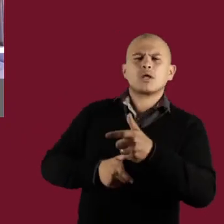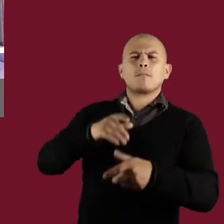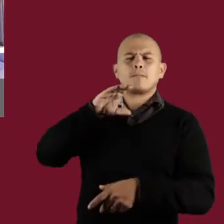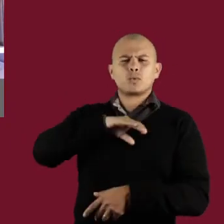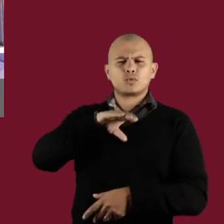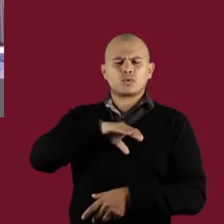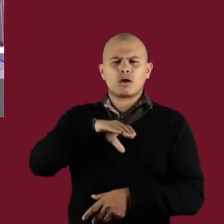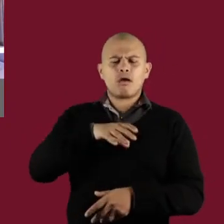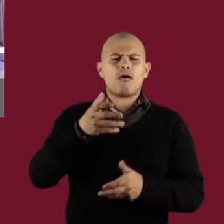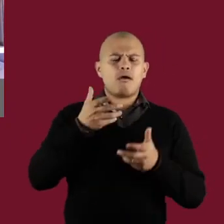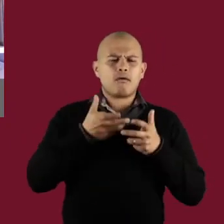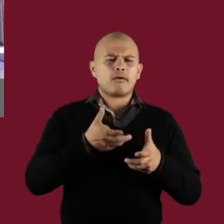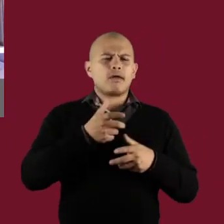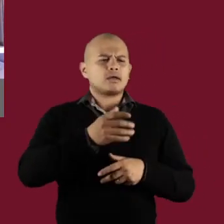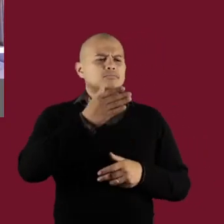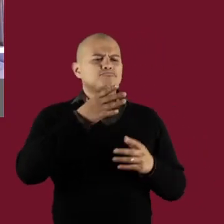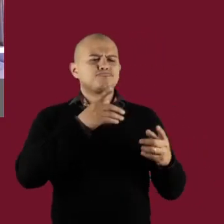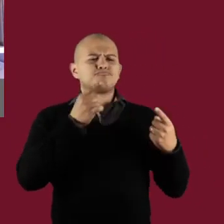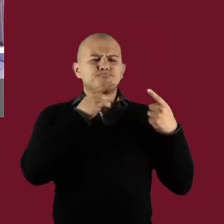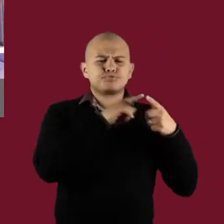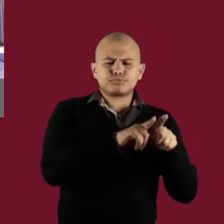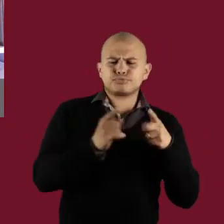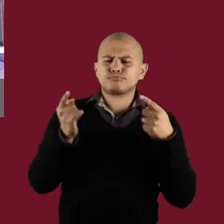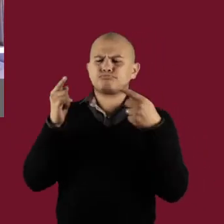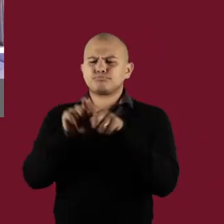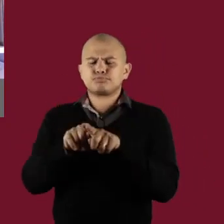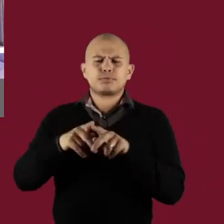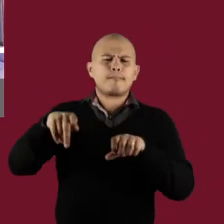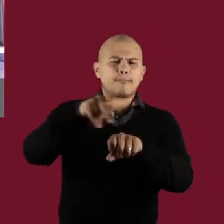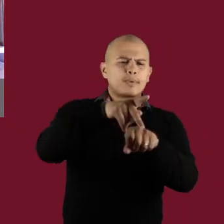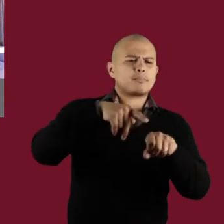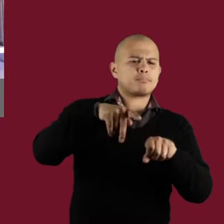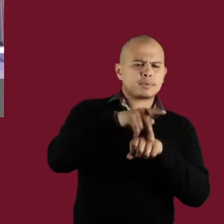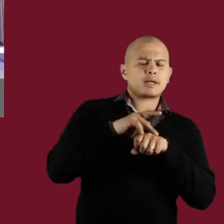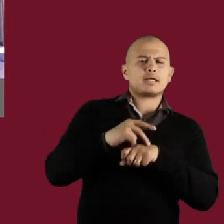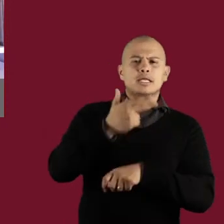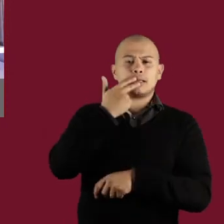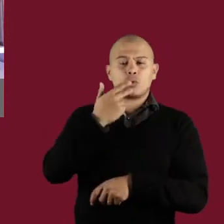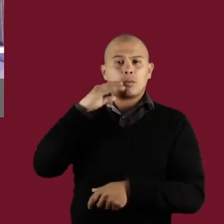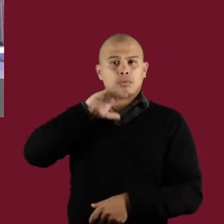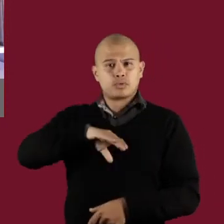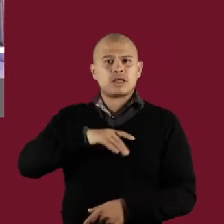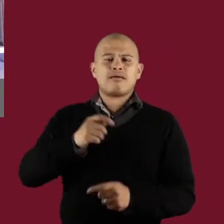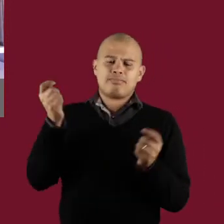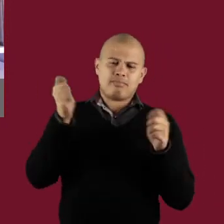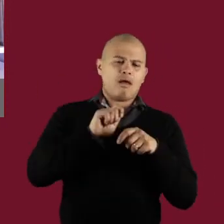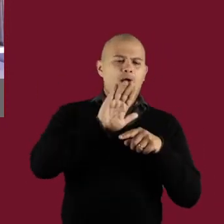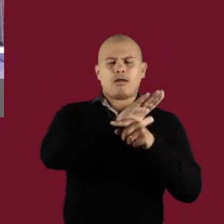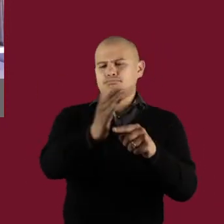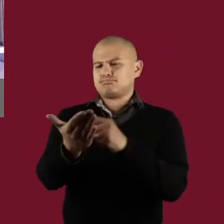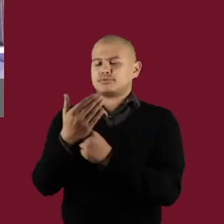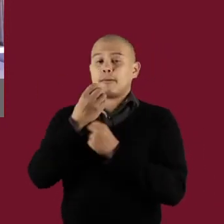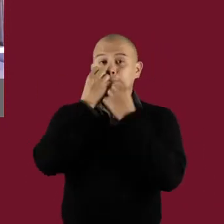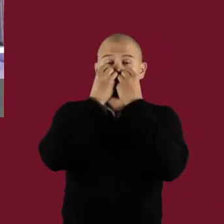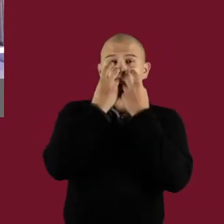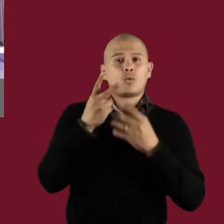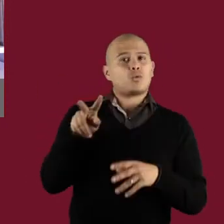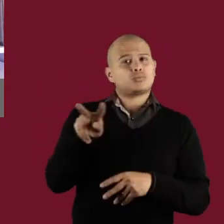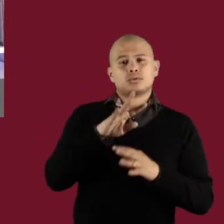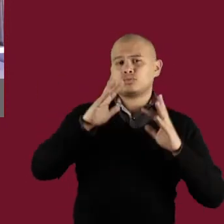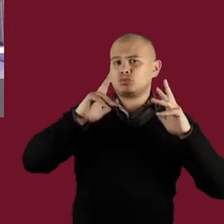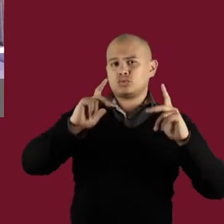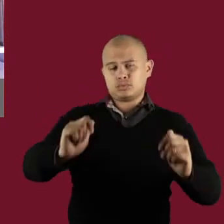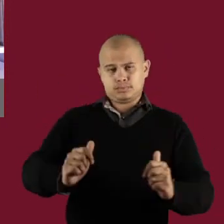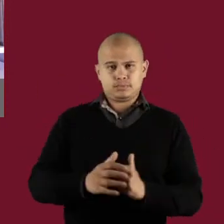portuguesa, é benéfico para ambas as partes, não é verdade? Para os falantes e para os que buscam